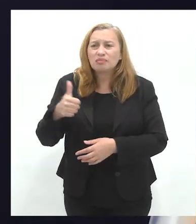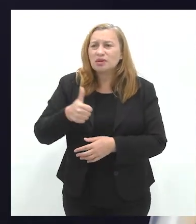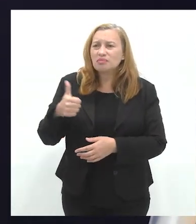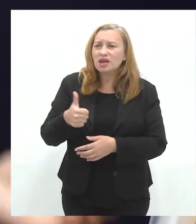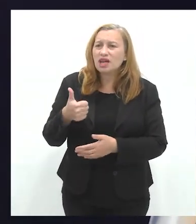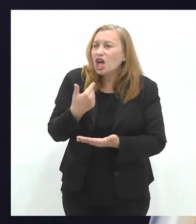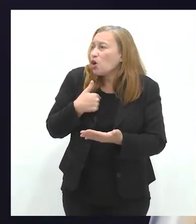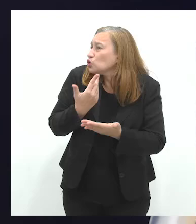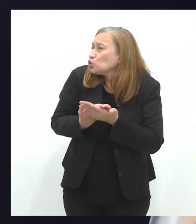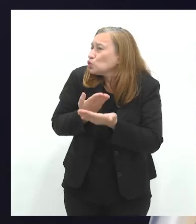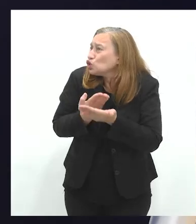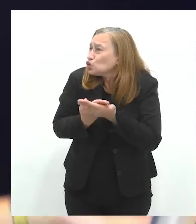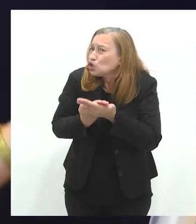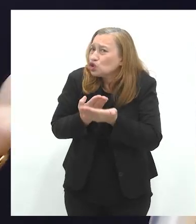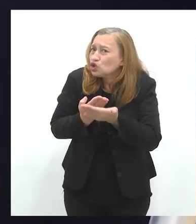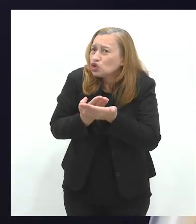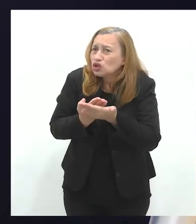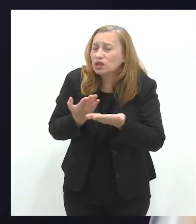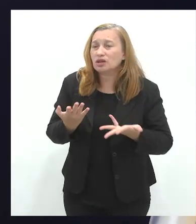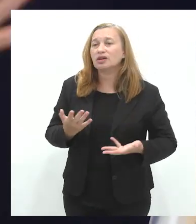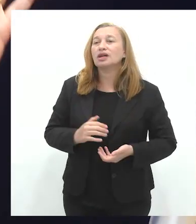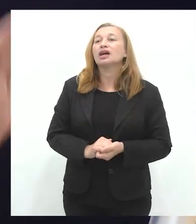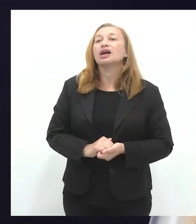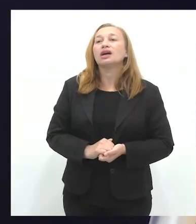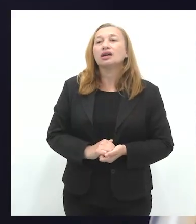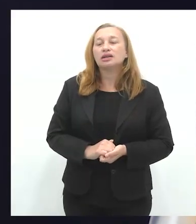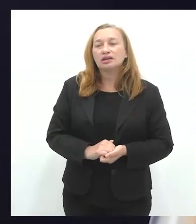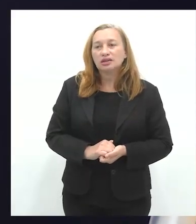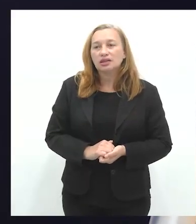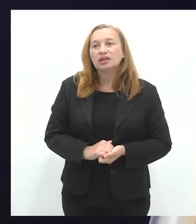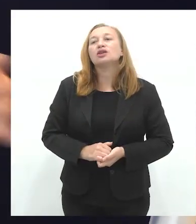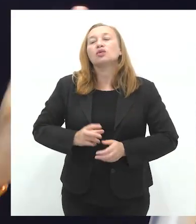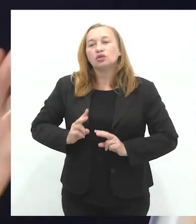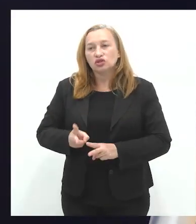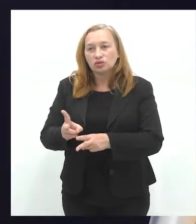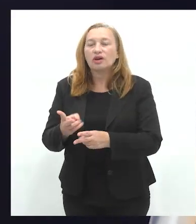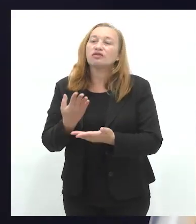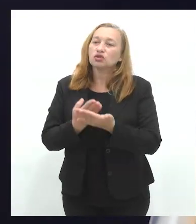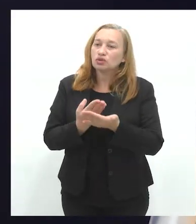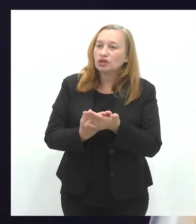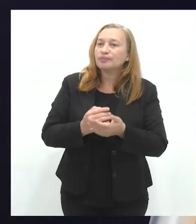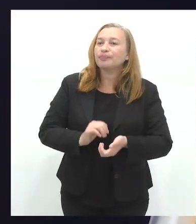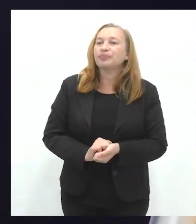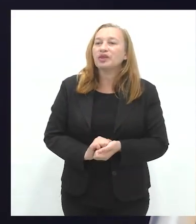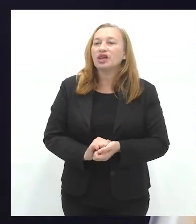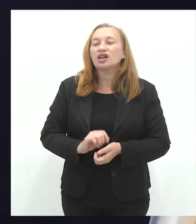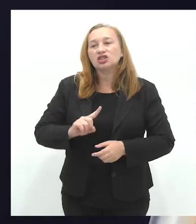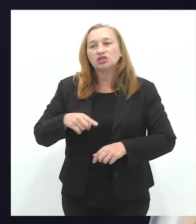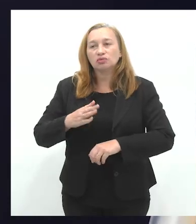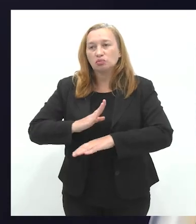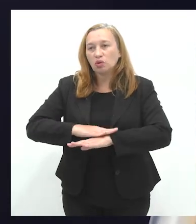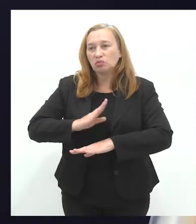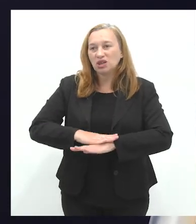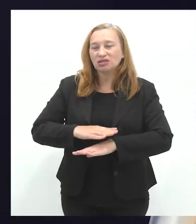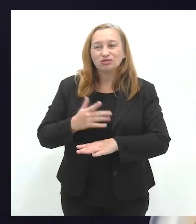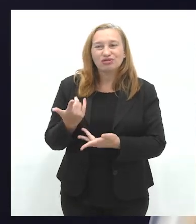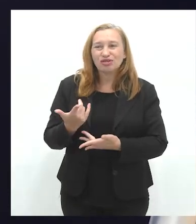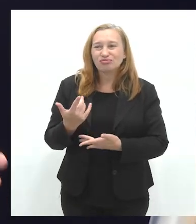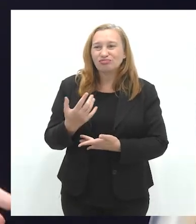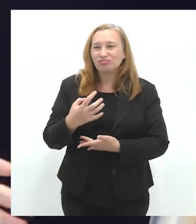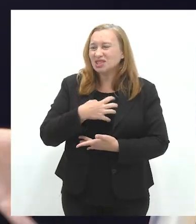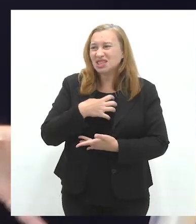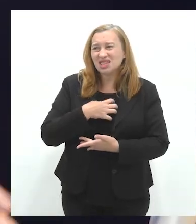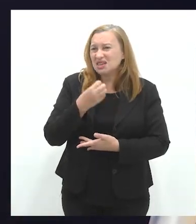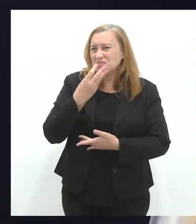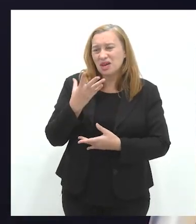ainda. Eu estudei muito, eu fico aqui nessa escola, né, e tal. E continuava na escola. E aí chegou um momento que eu não me identificava